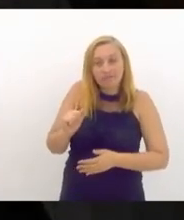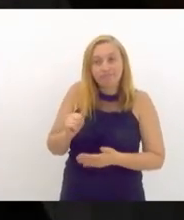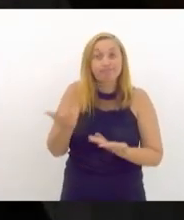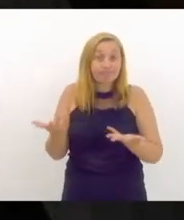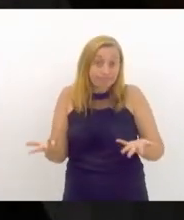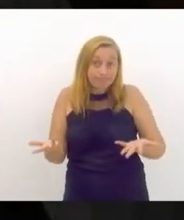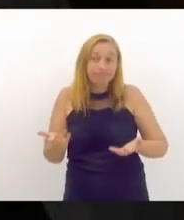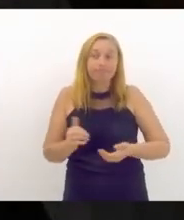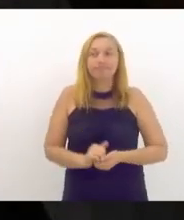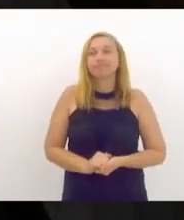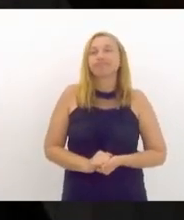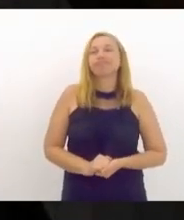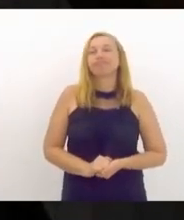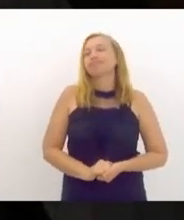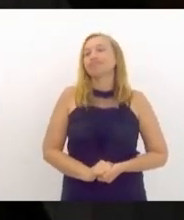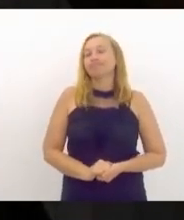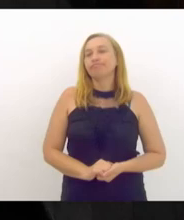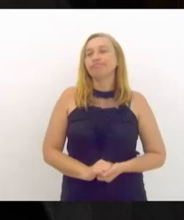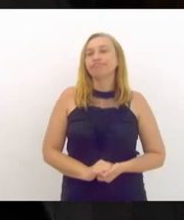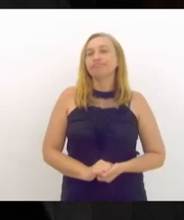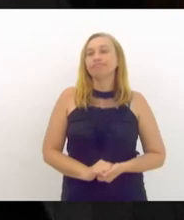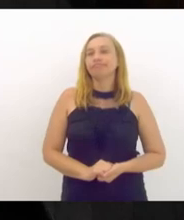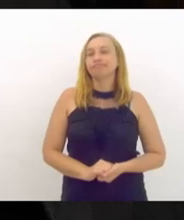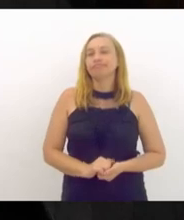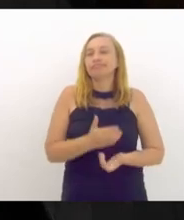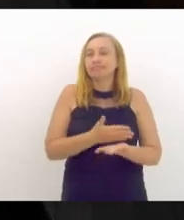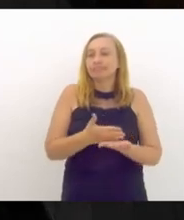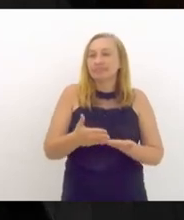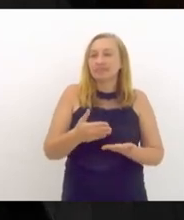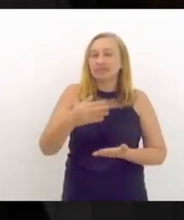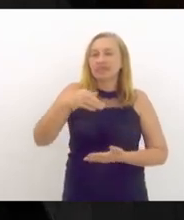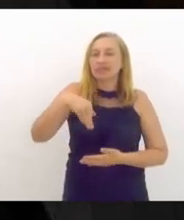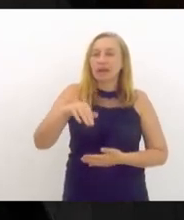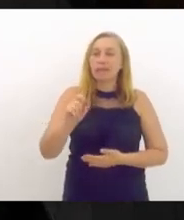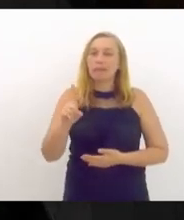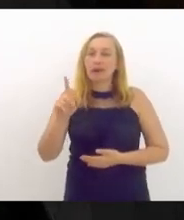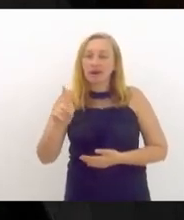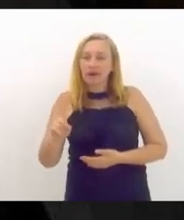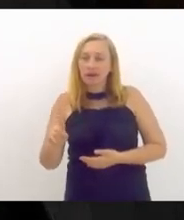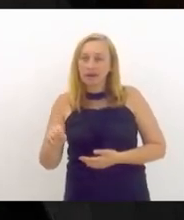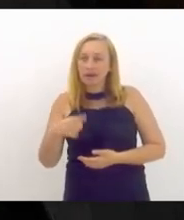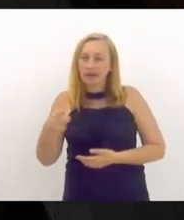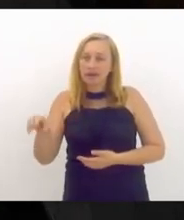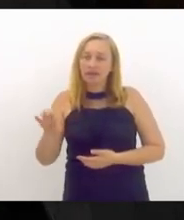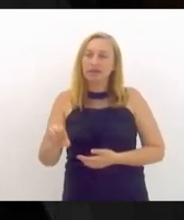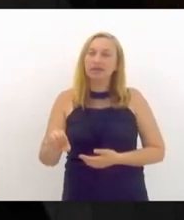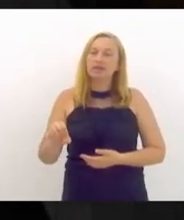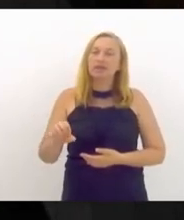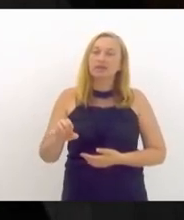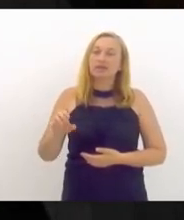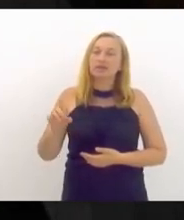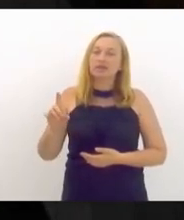nasce lá na represa da Mãe d'Água, no Corme Velho. Então, eu estou dando esses exemplos, e o